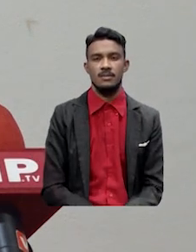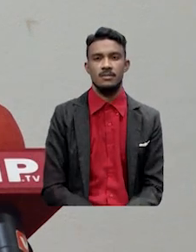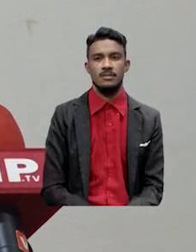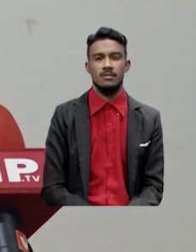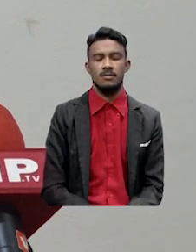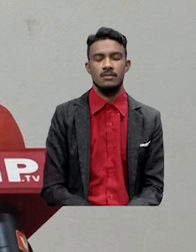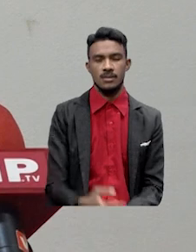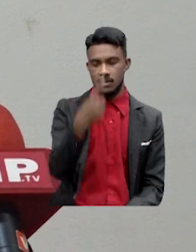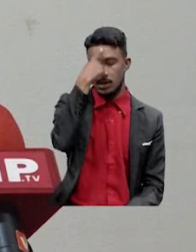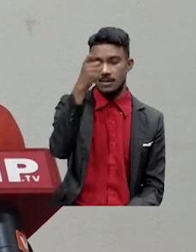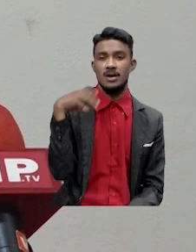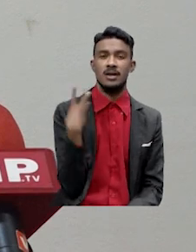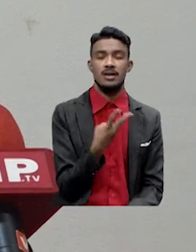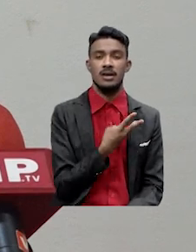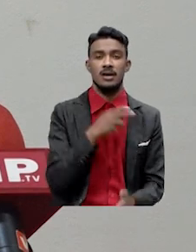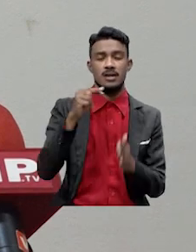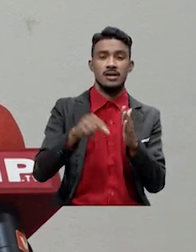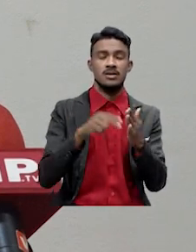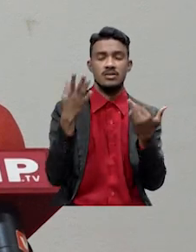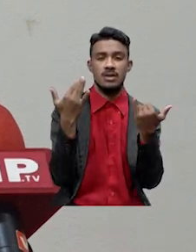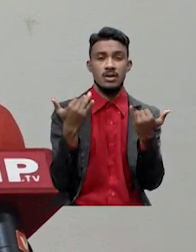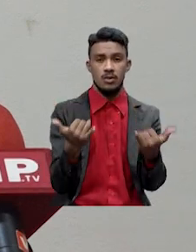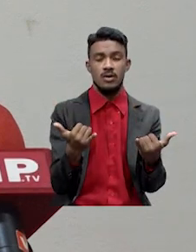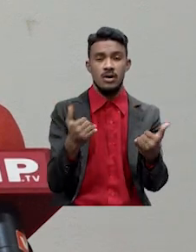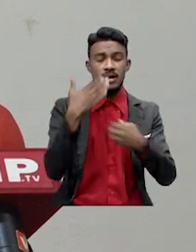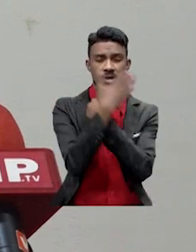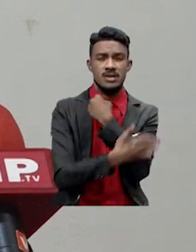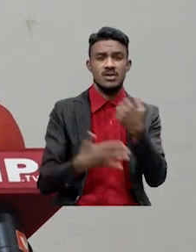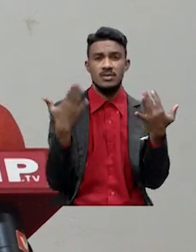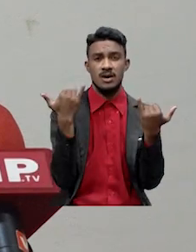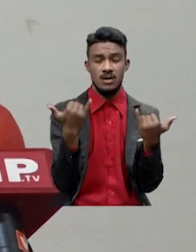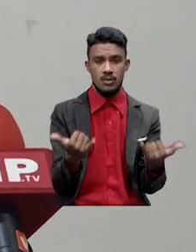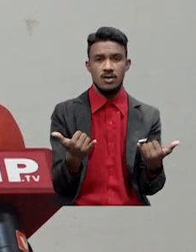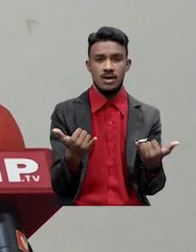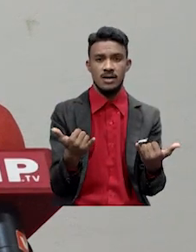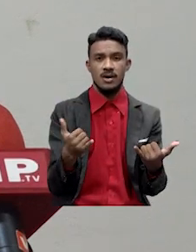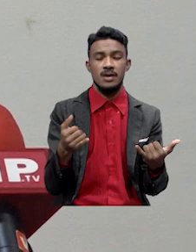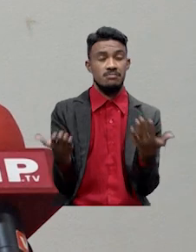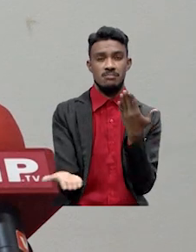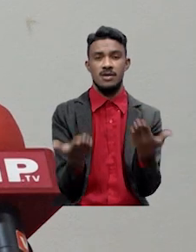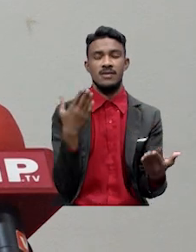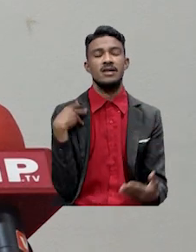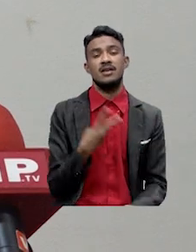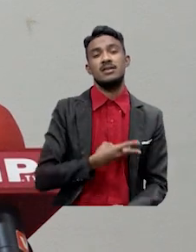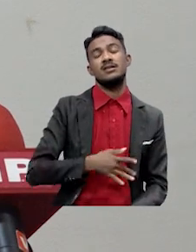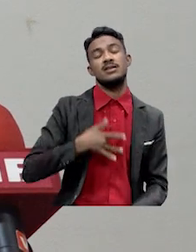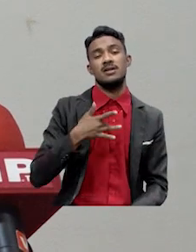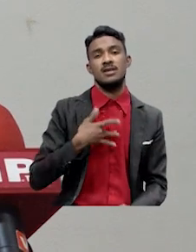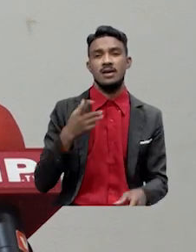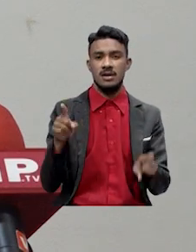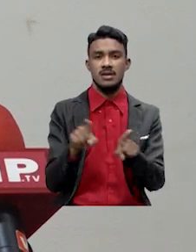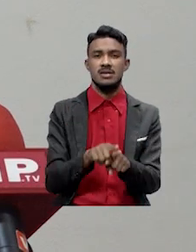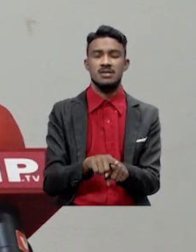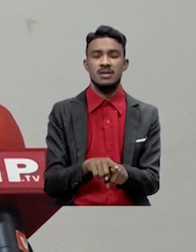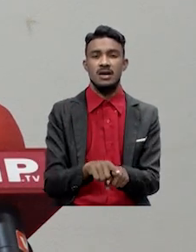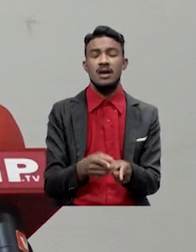também tem a RAI agora que é livre, né? Ita agora lá ia restrições, então ita sinti ansa ita exige a